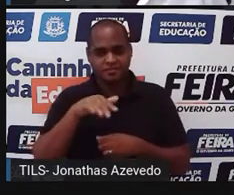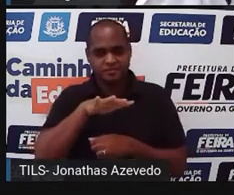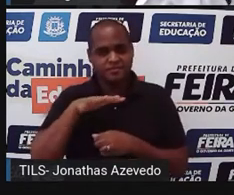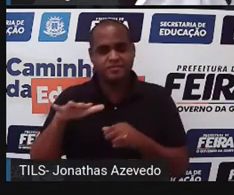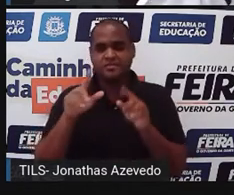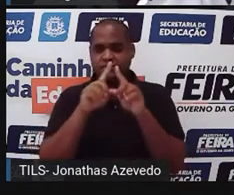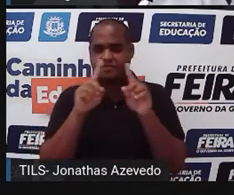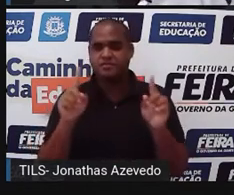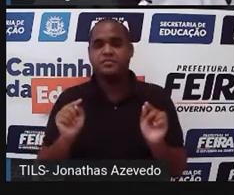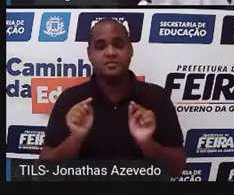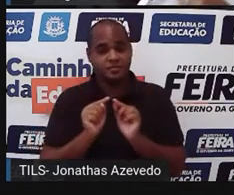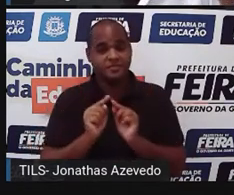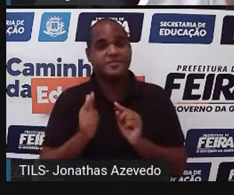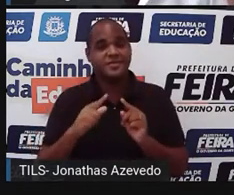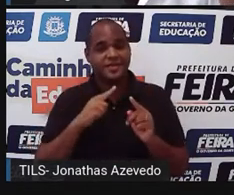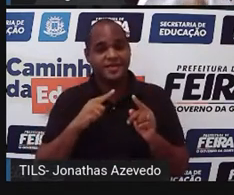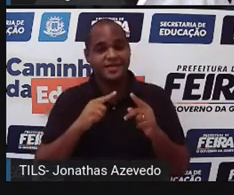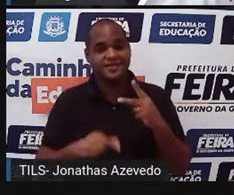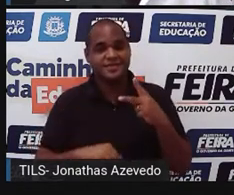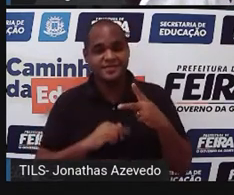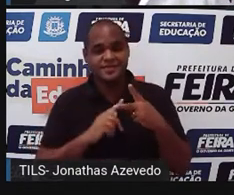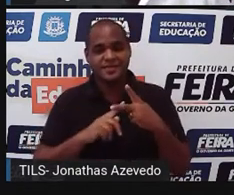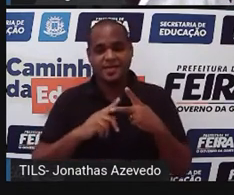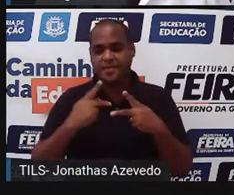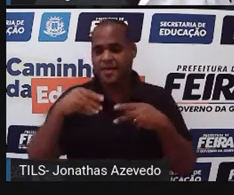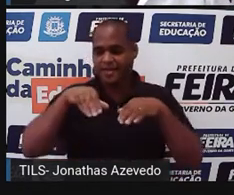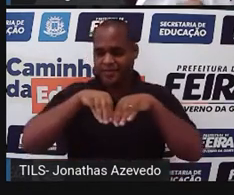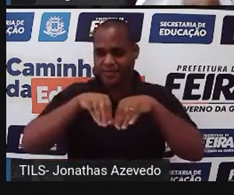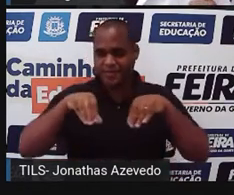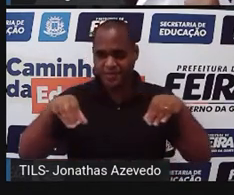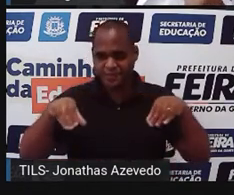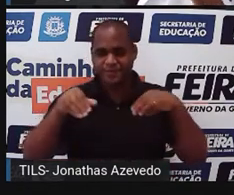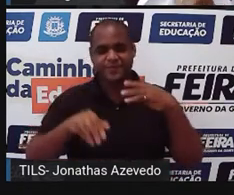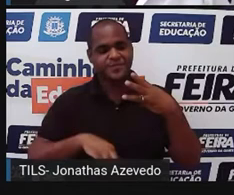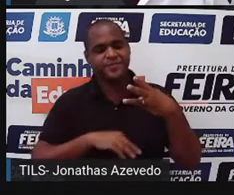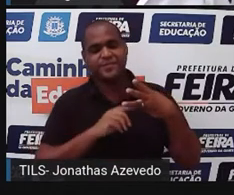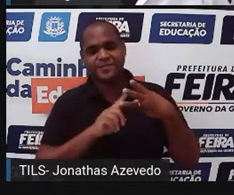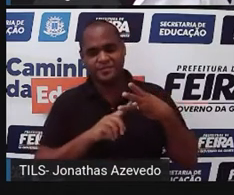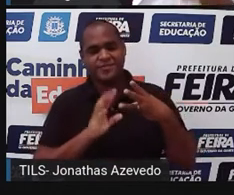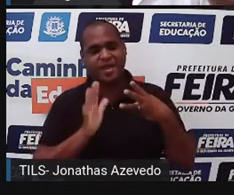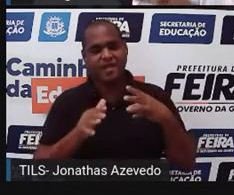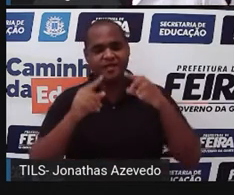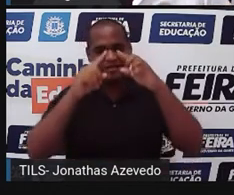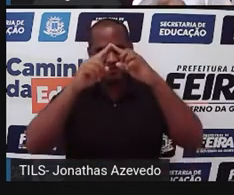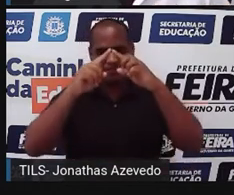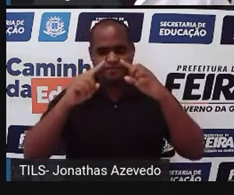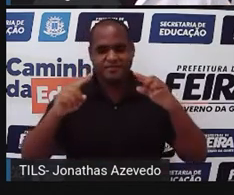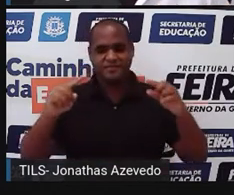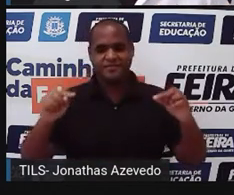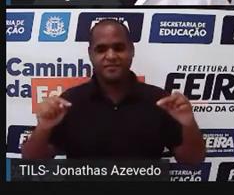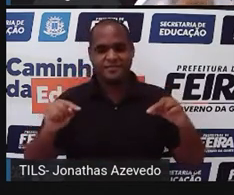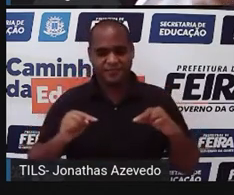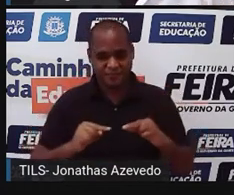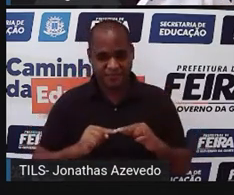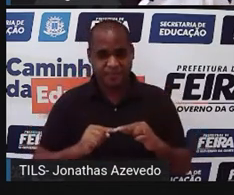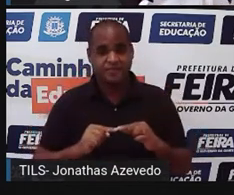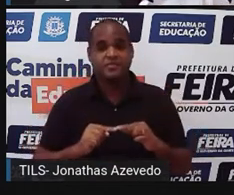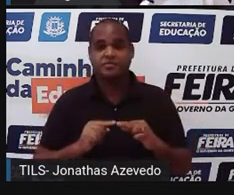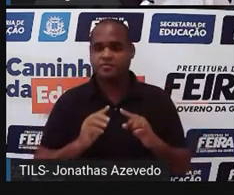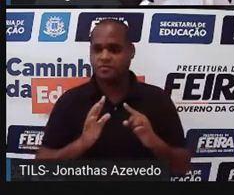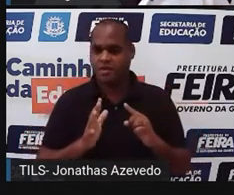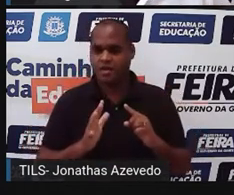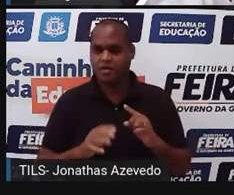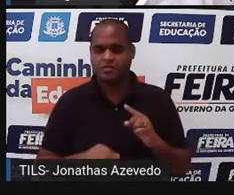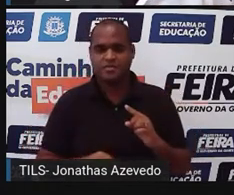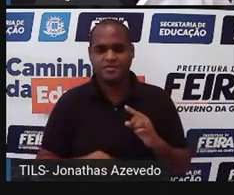retângulos a gente já viu área de paralelogramos a gente já viu e aqui cabe lembrar que a